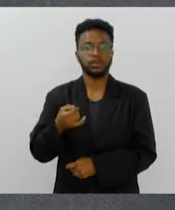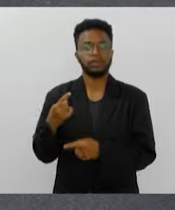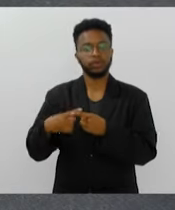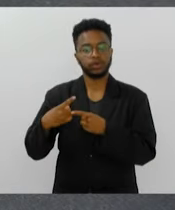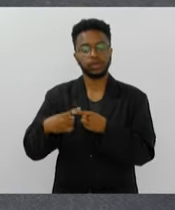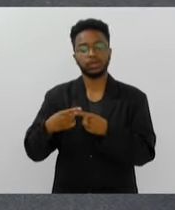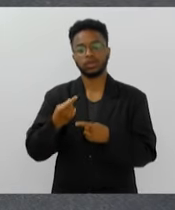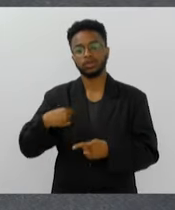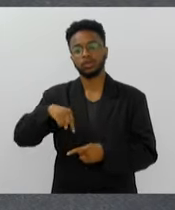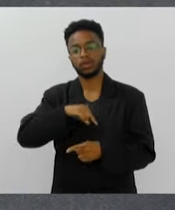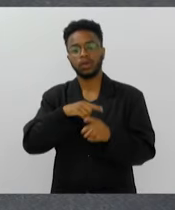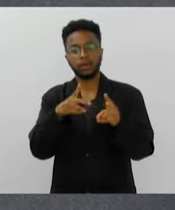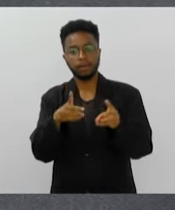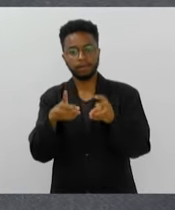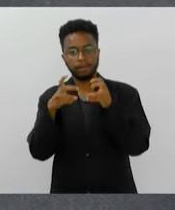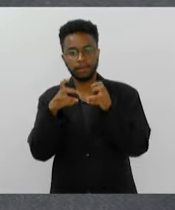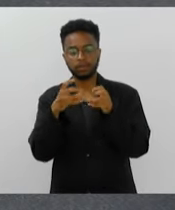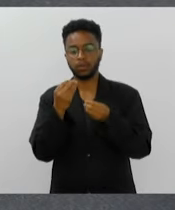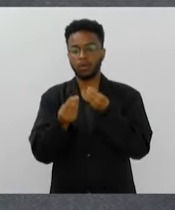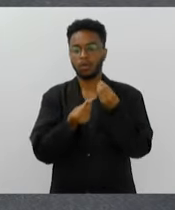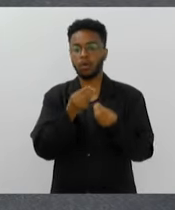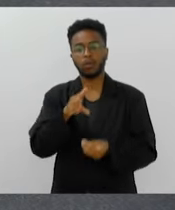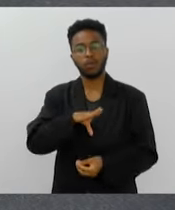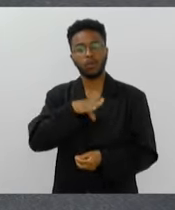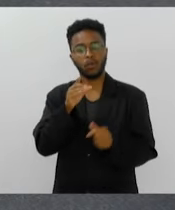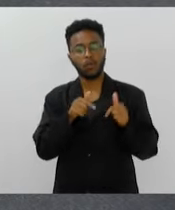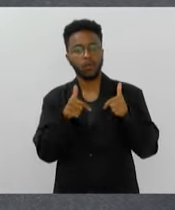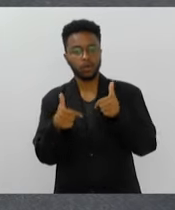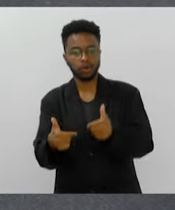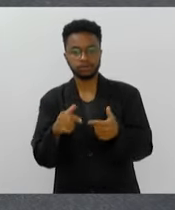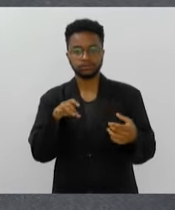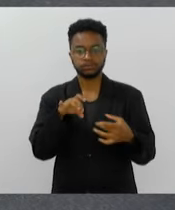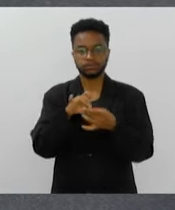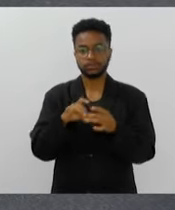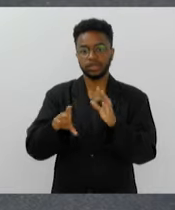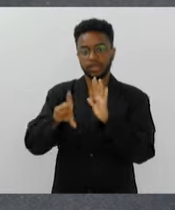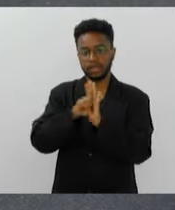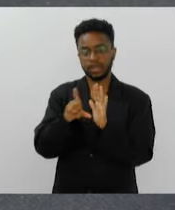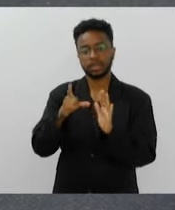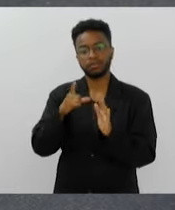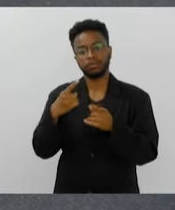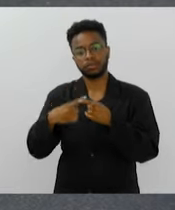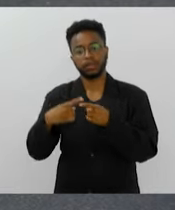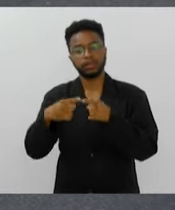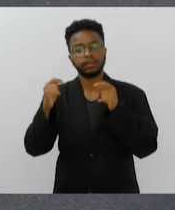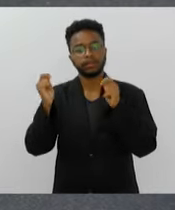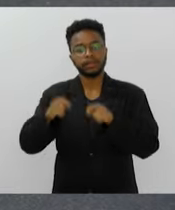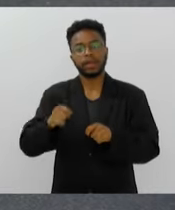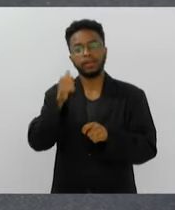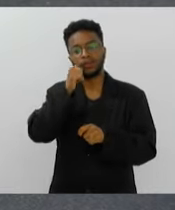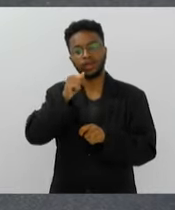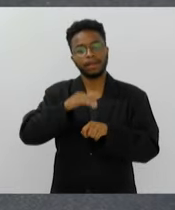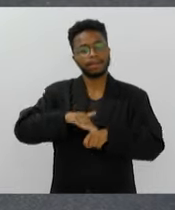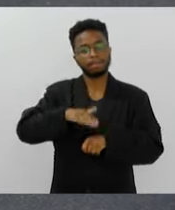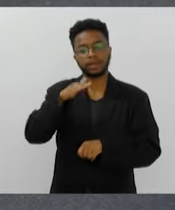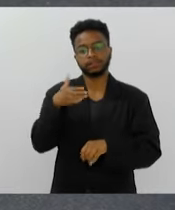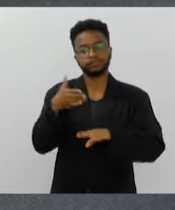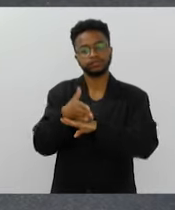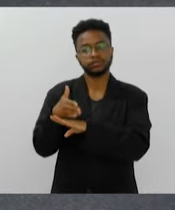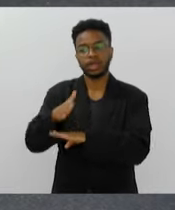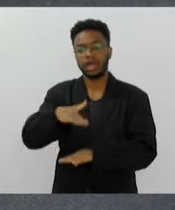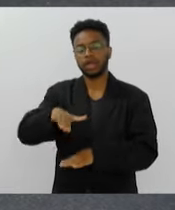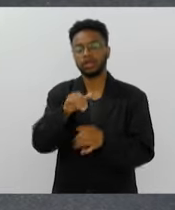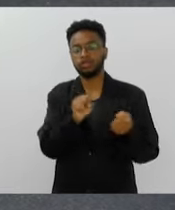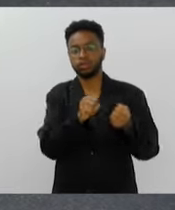vejamos a partir do encorajamento que essa lei dá mais mulheres ocupando espaços de poder e decisão mas